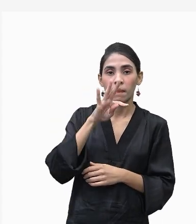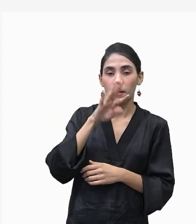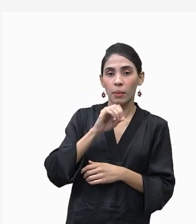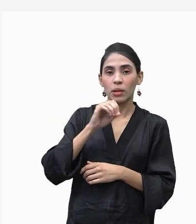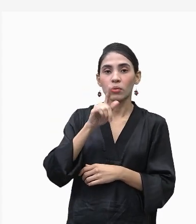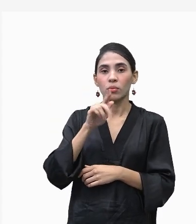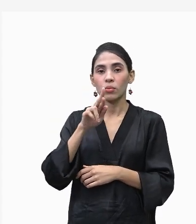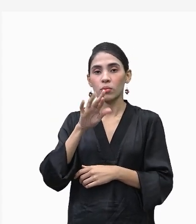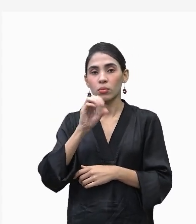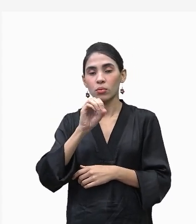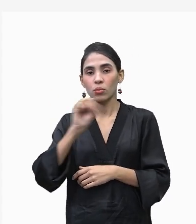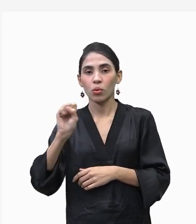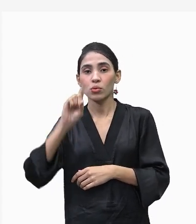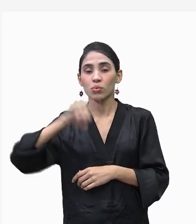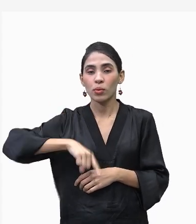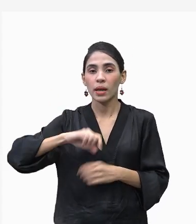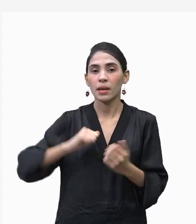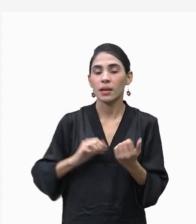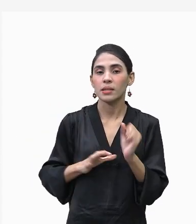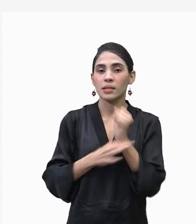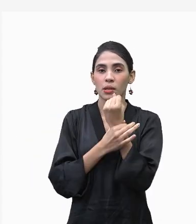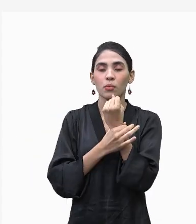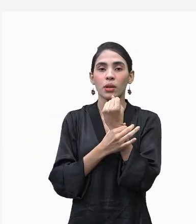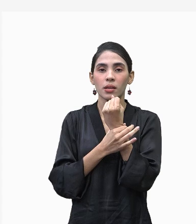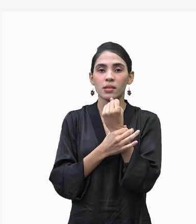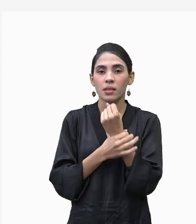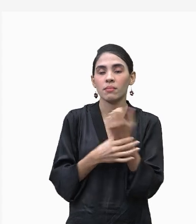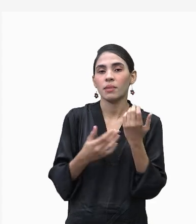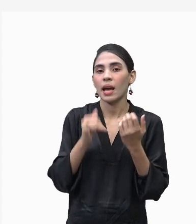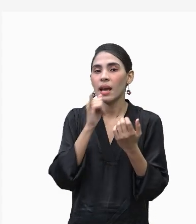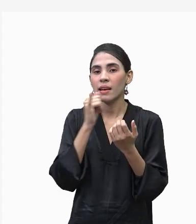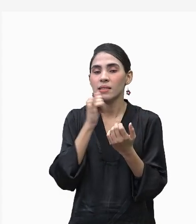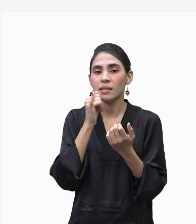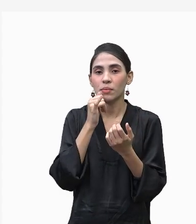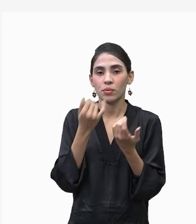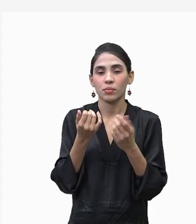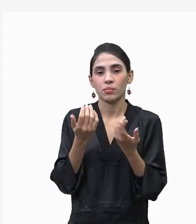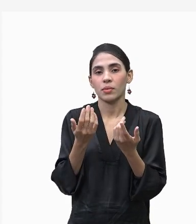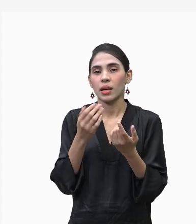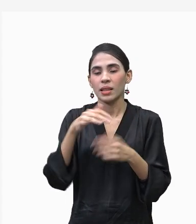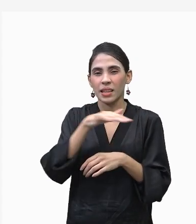diz respeito ao fortalecimento do corredor de integração